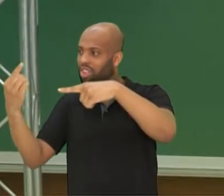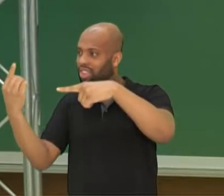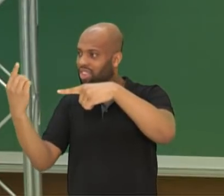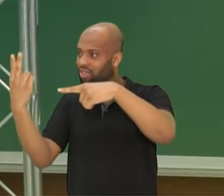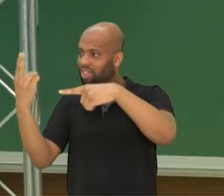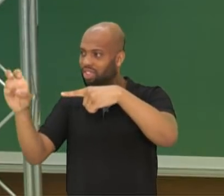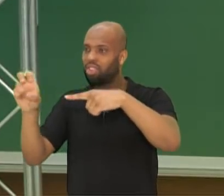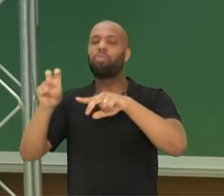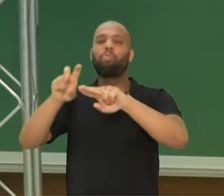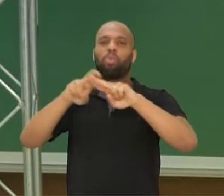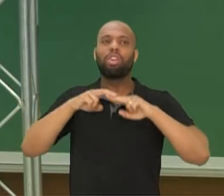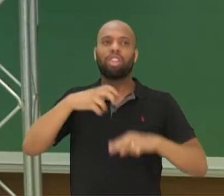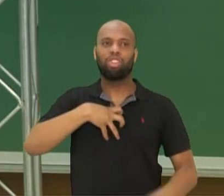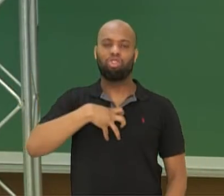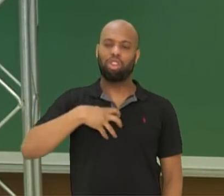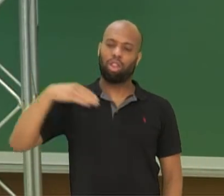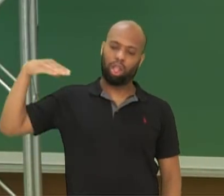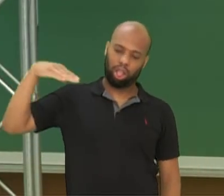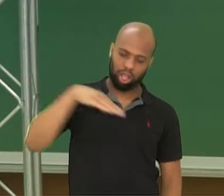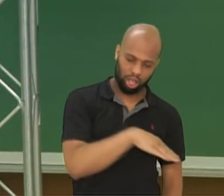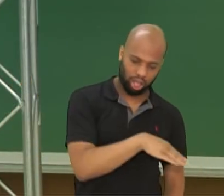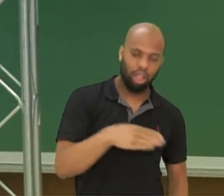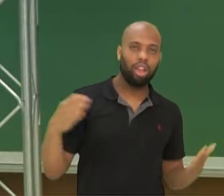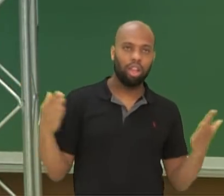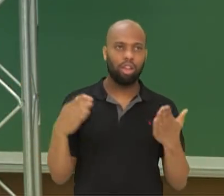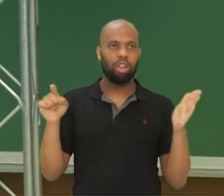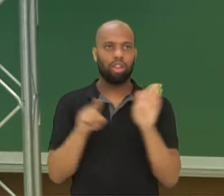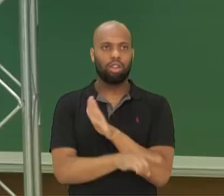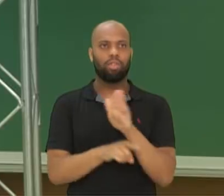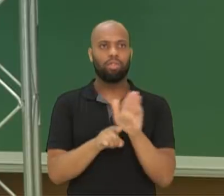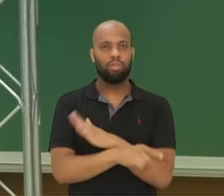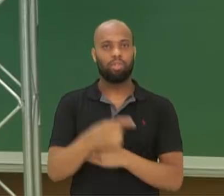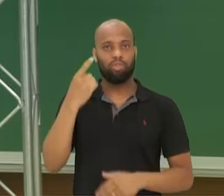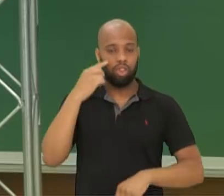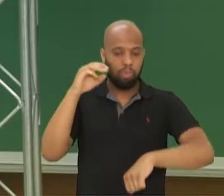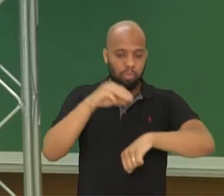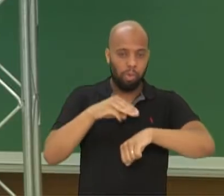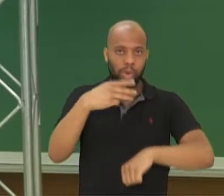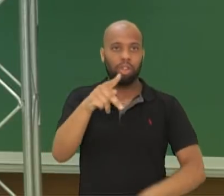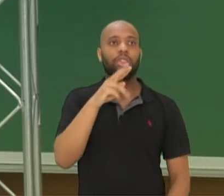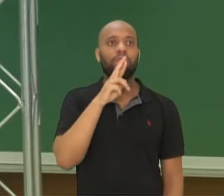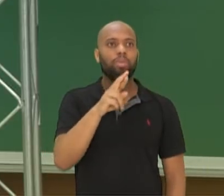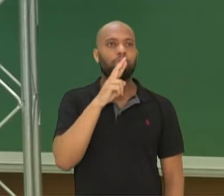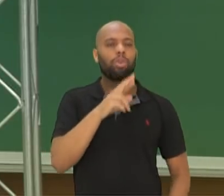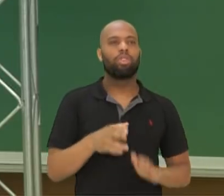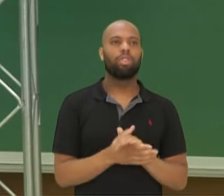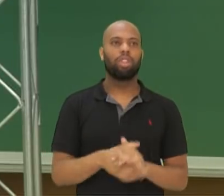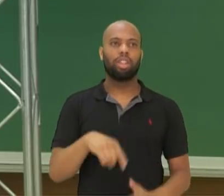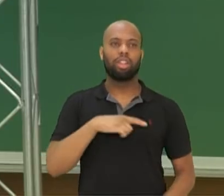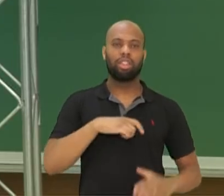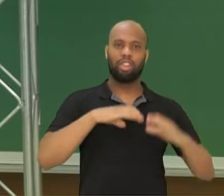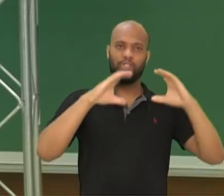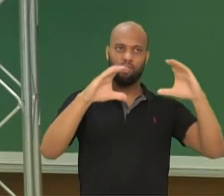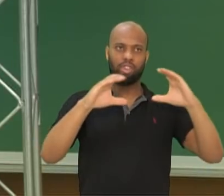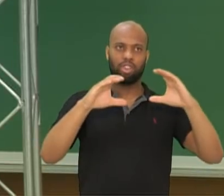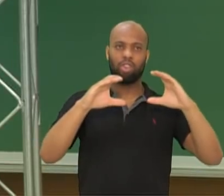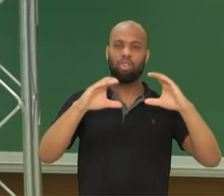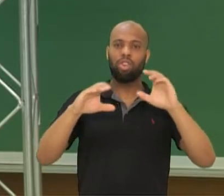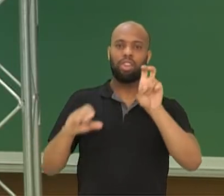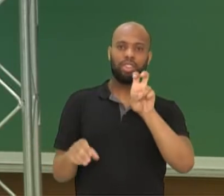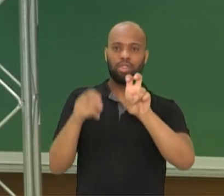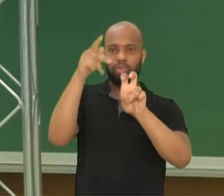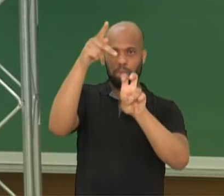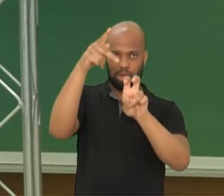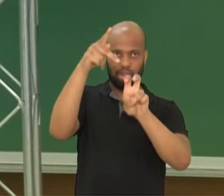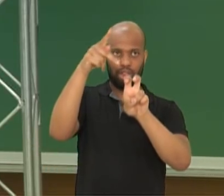decrescente. Pergunta para você, então. Uns minutinhos aí para você responder. A função 5 elevado a